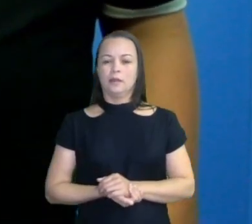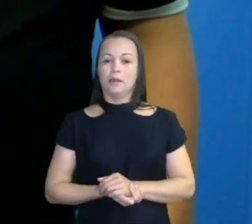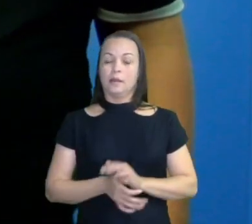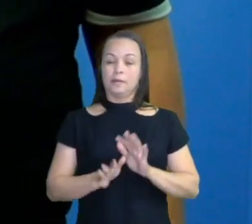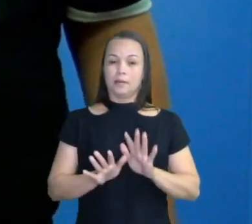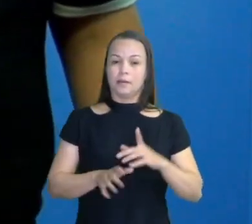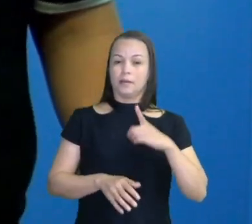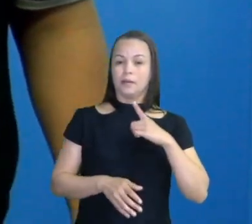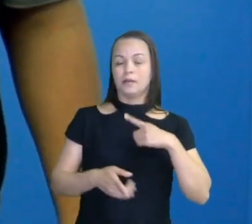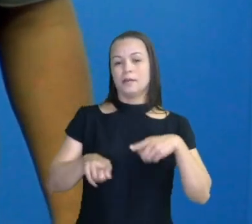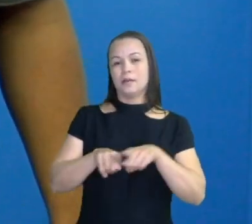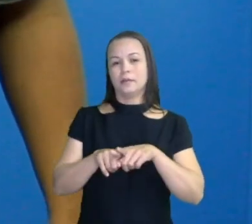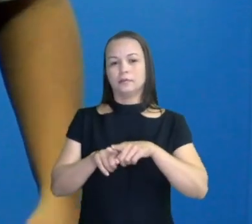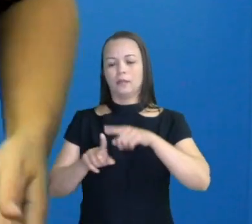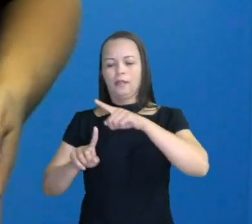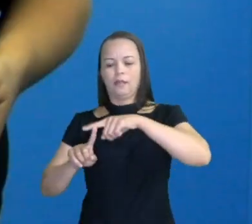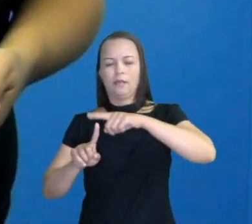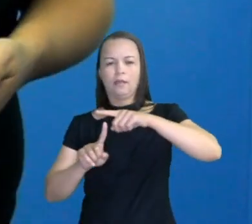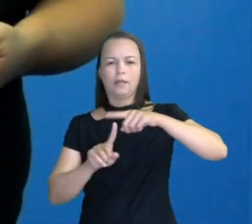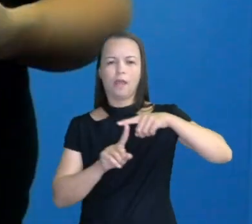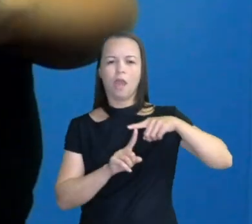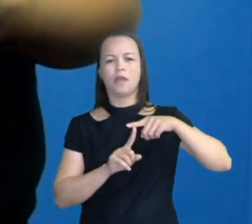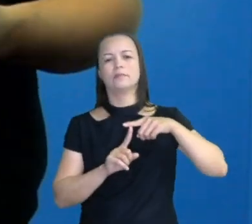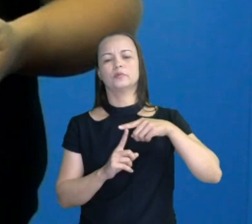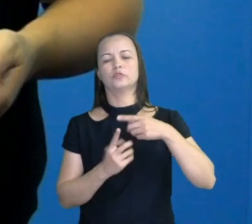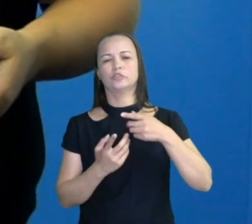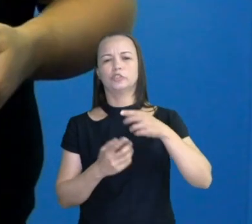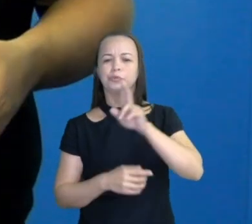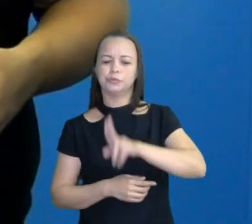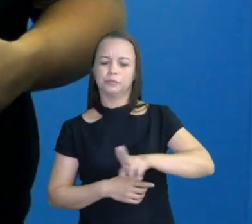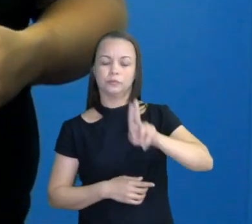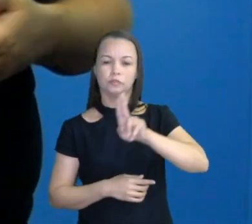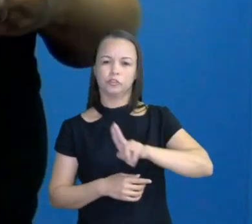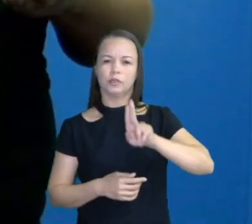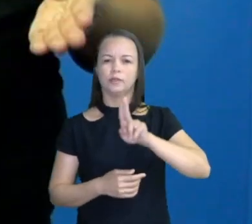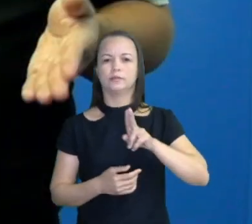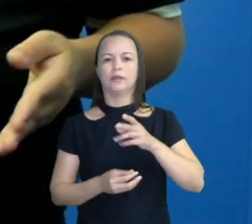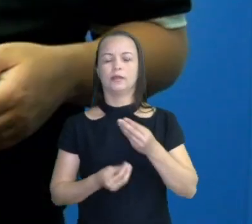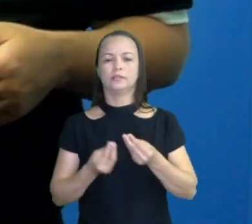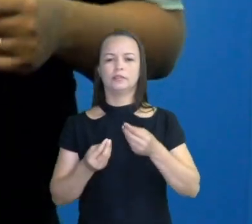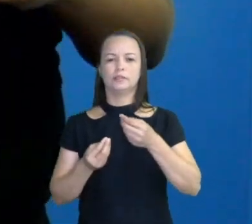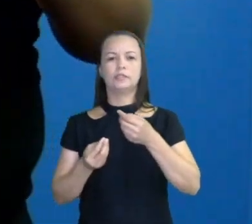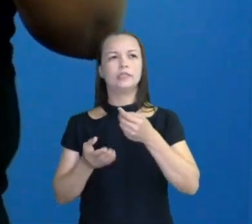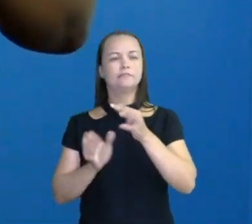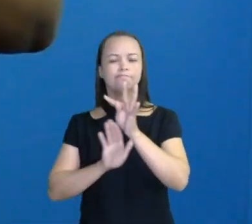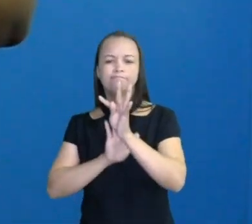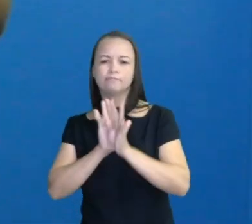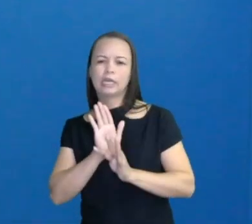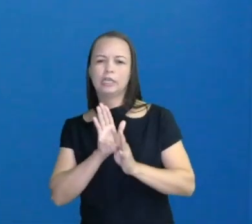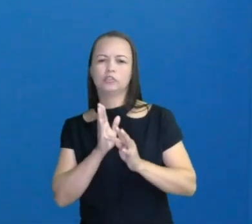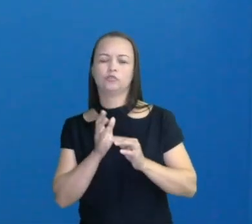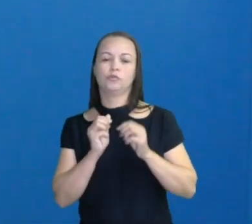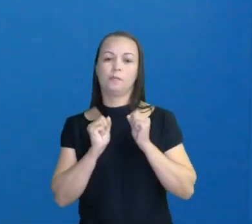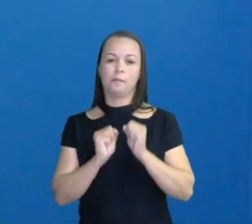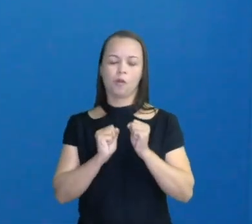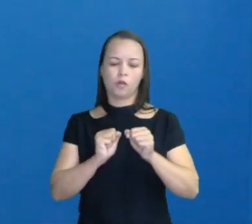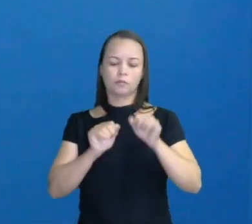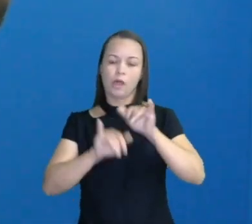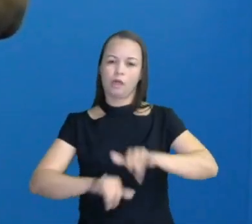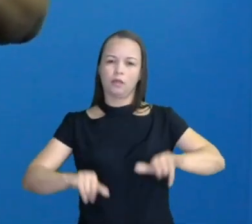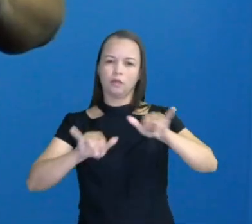há outros tipos de utilidades, né? Outros tipos de textos que a gente pode passar a